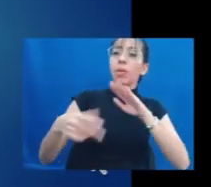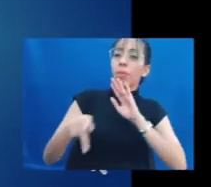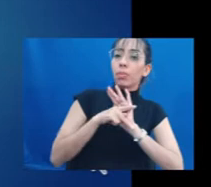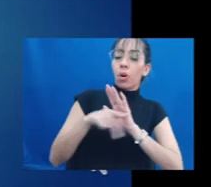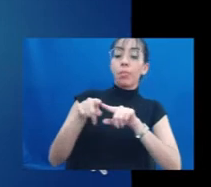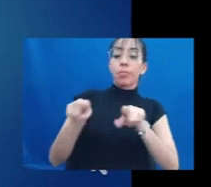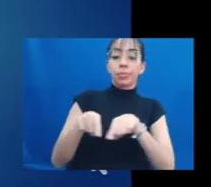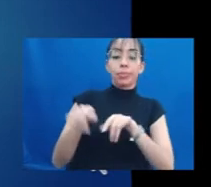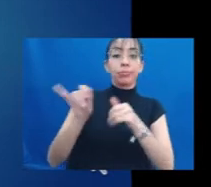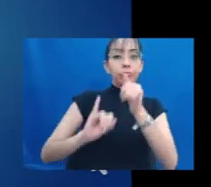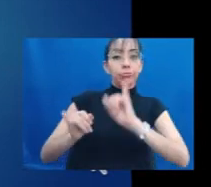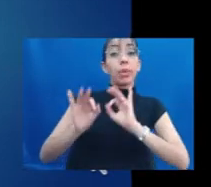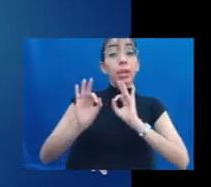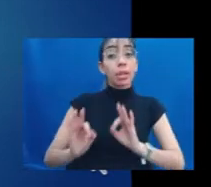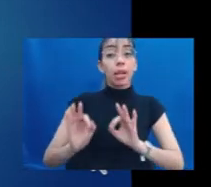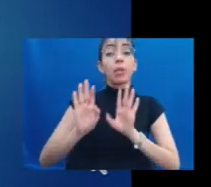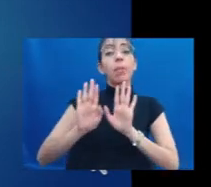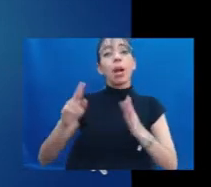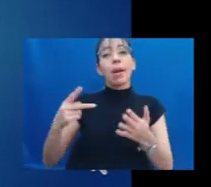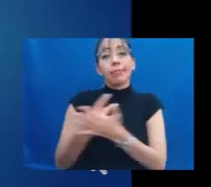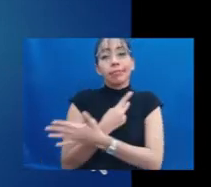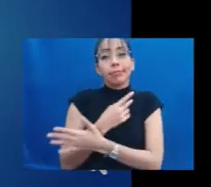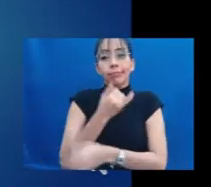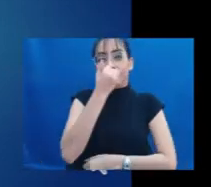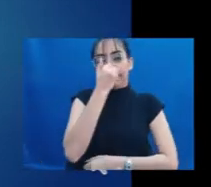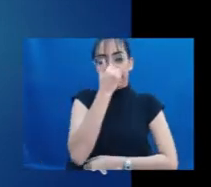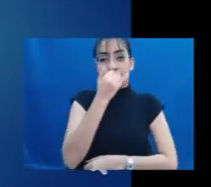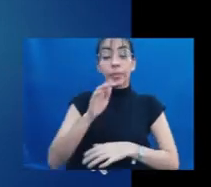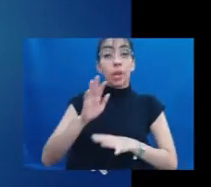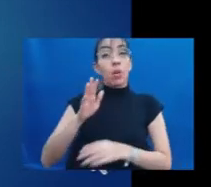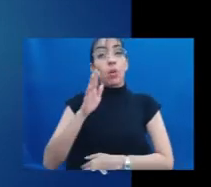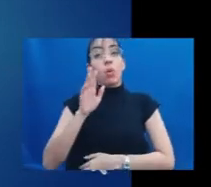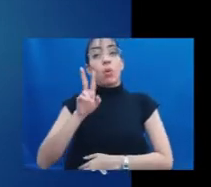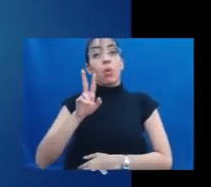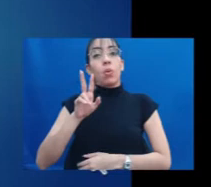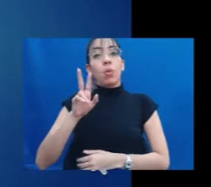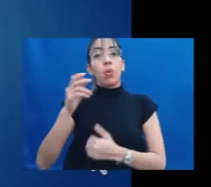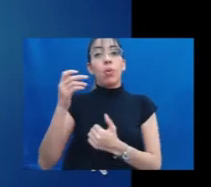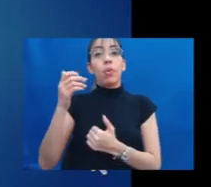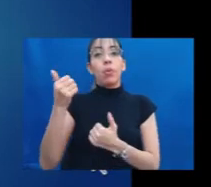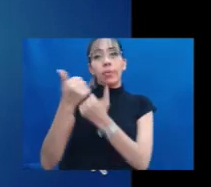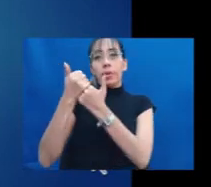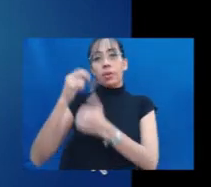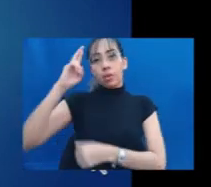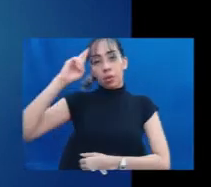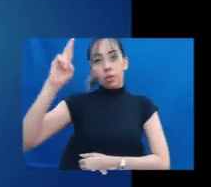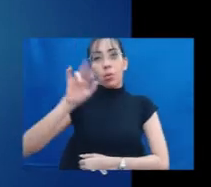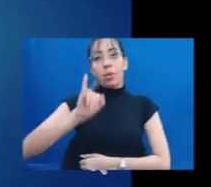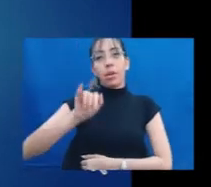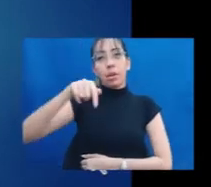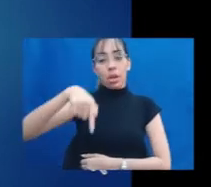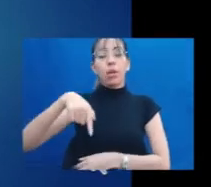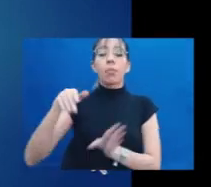para o laboratório. Então, o vice-diretor do Instituto de Química ele comentou que os alunos sempre são muito bem orientados, tanto para o uso do óculos de proteção, o